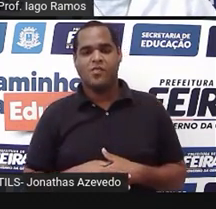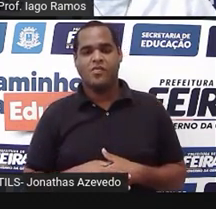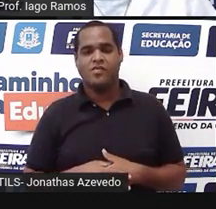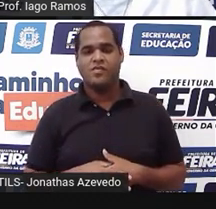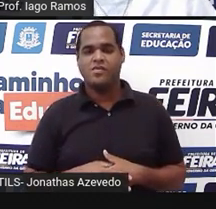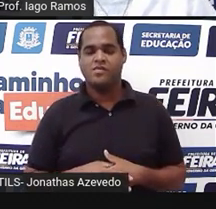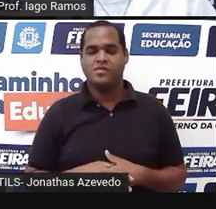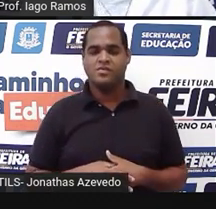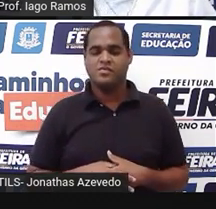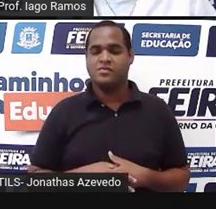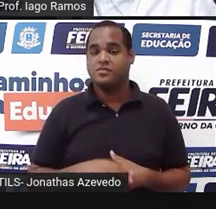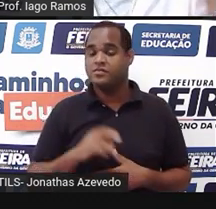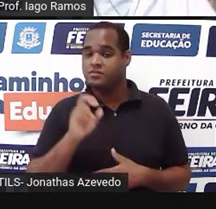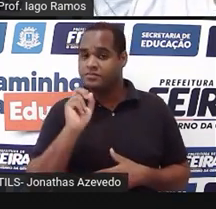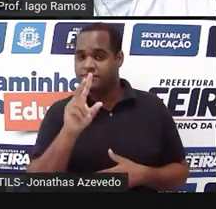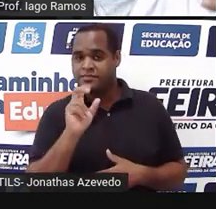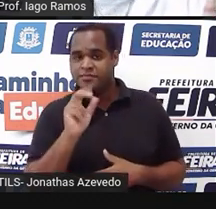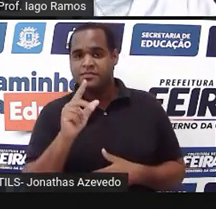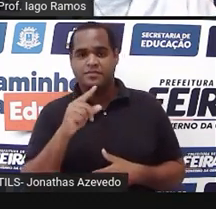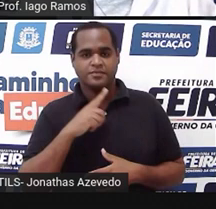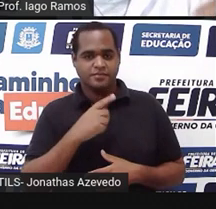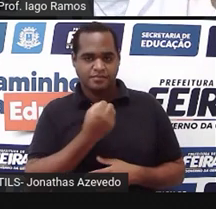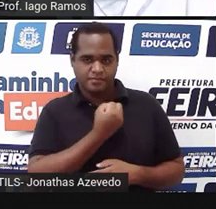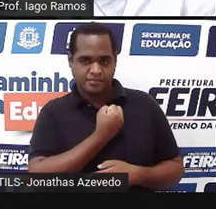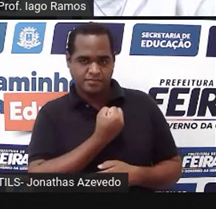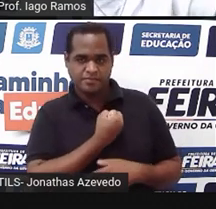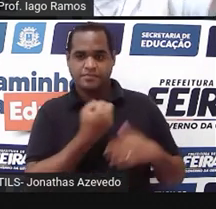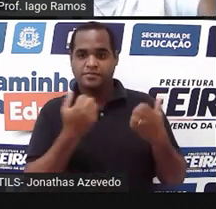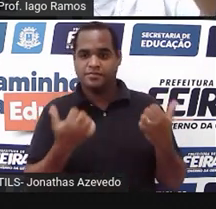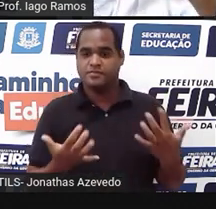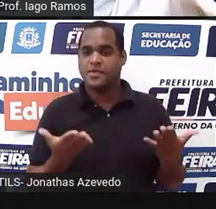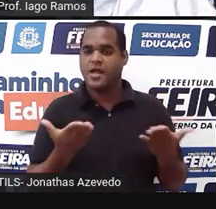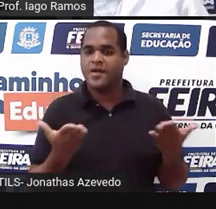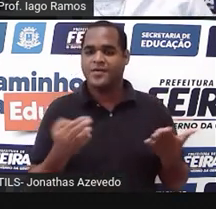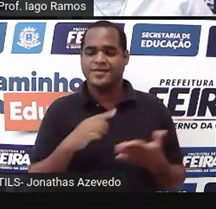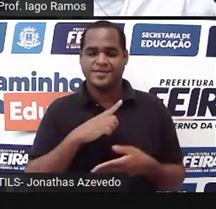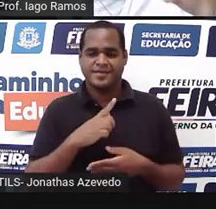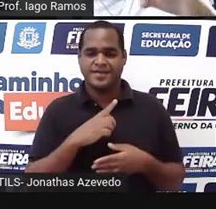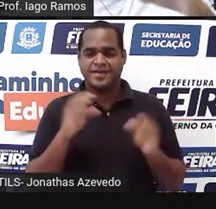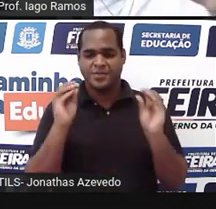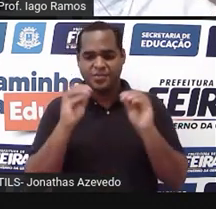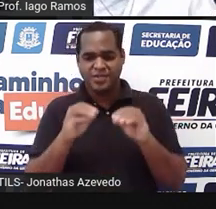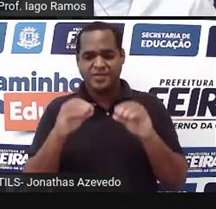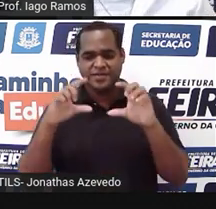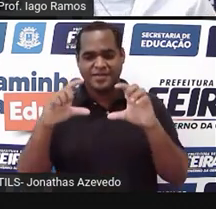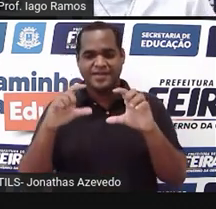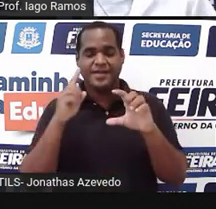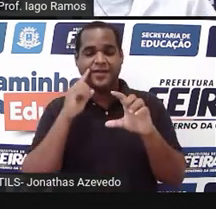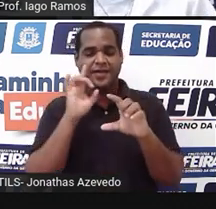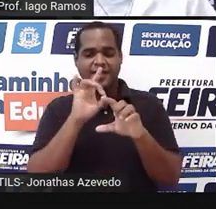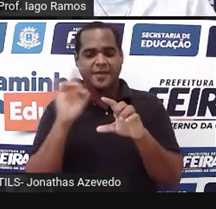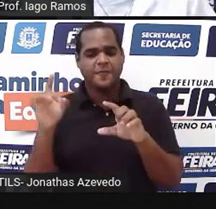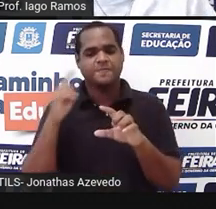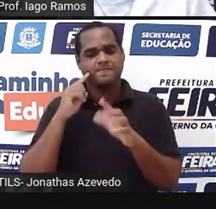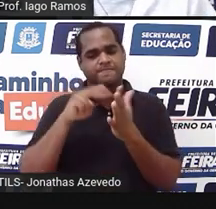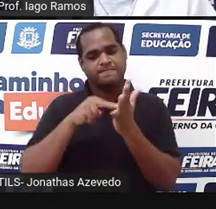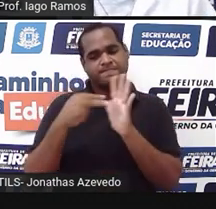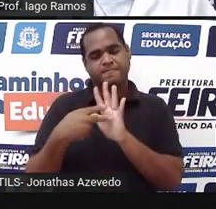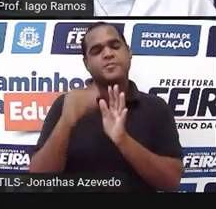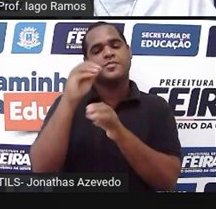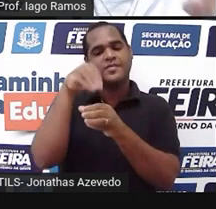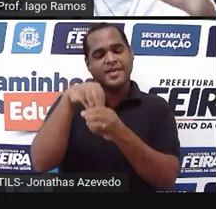e pronto eu pego esses esses números agora e joga o dentro da expressão cada um dentro do seu significado